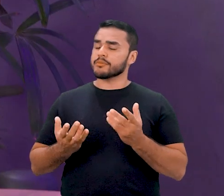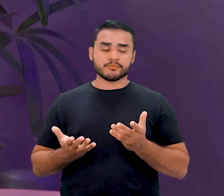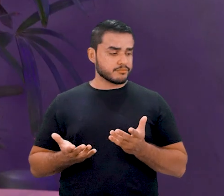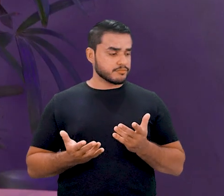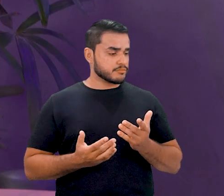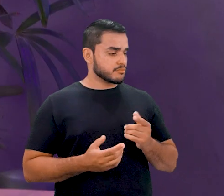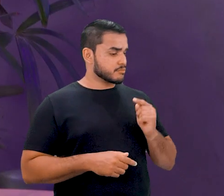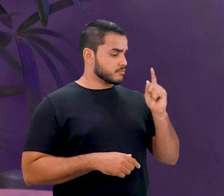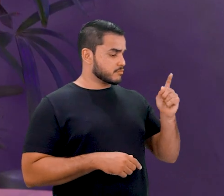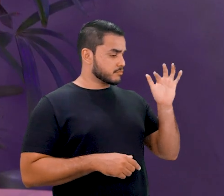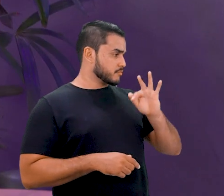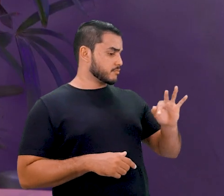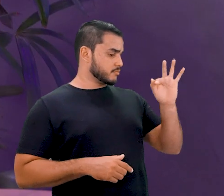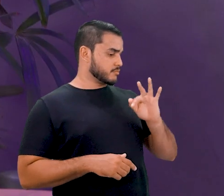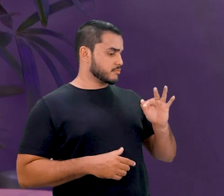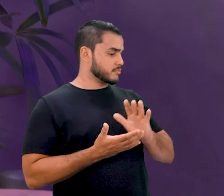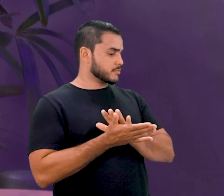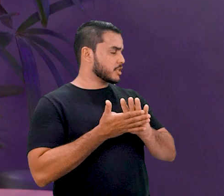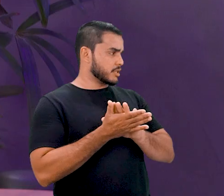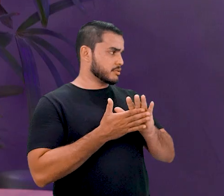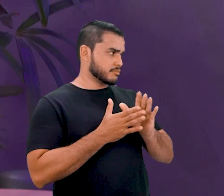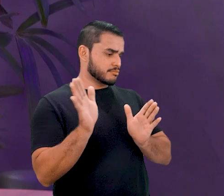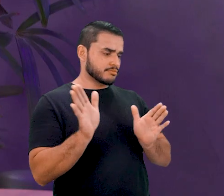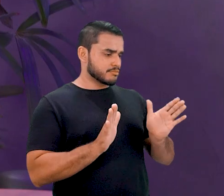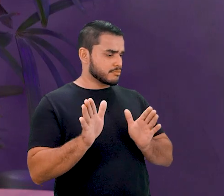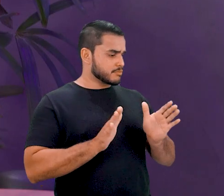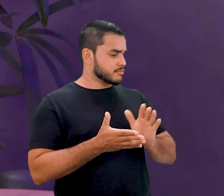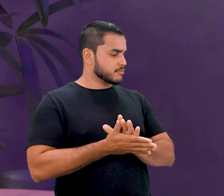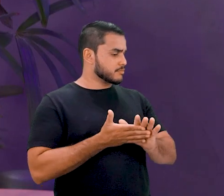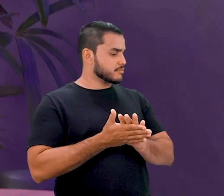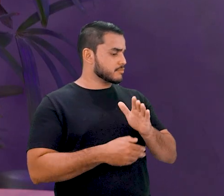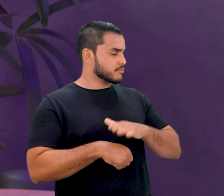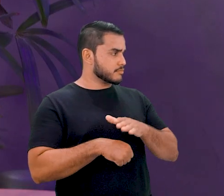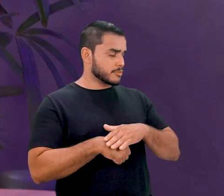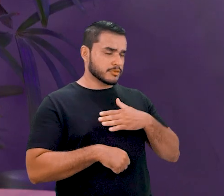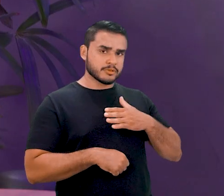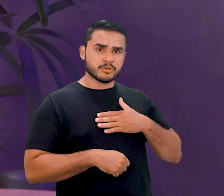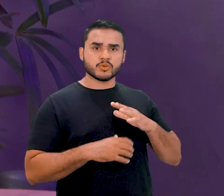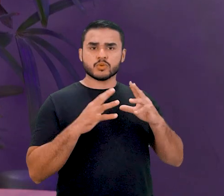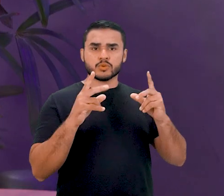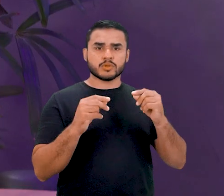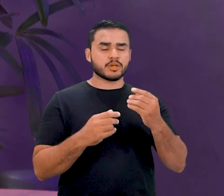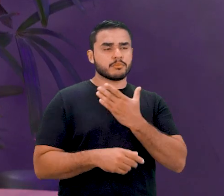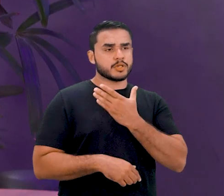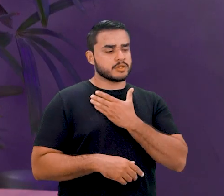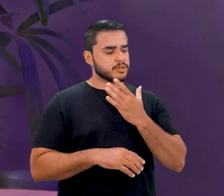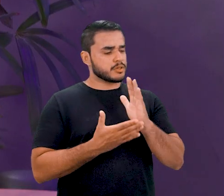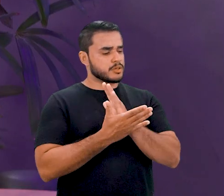faculdade não dispunha de ferramentas de acessibilidade. Então, eu fazia minha acessibilidade, os meus amigos,